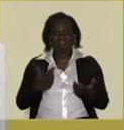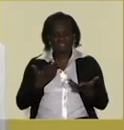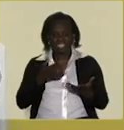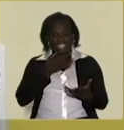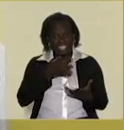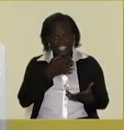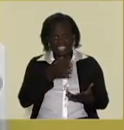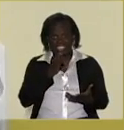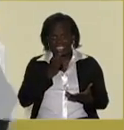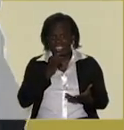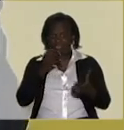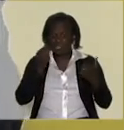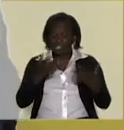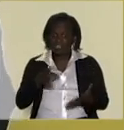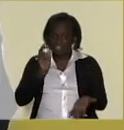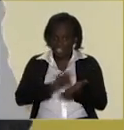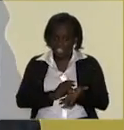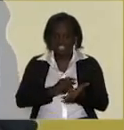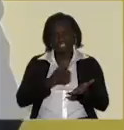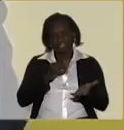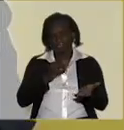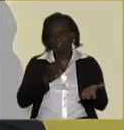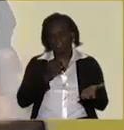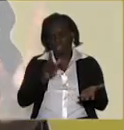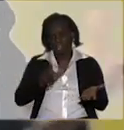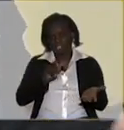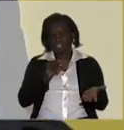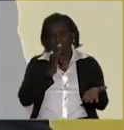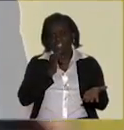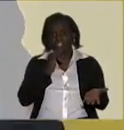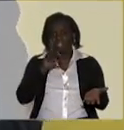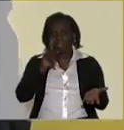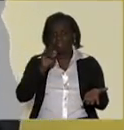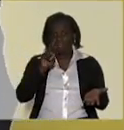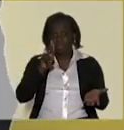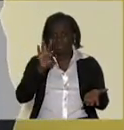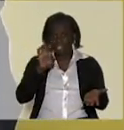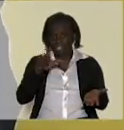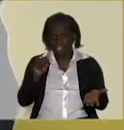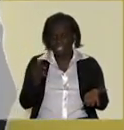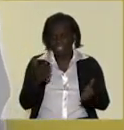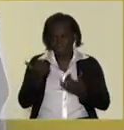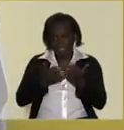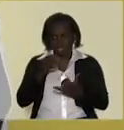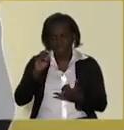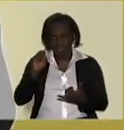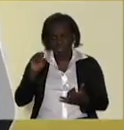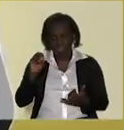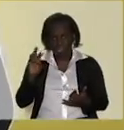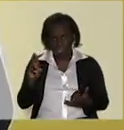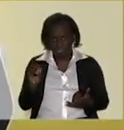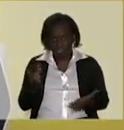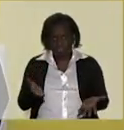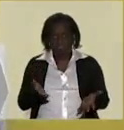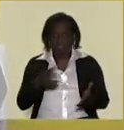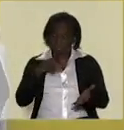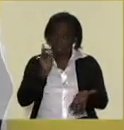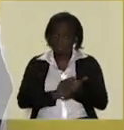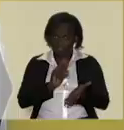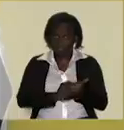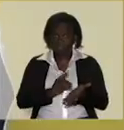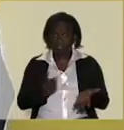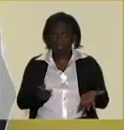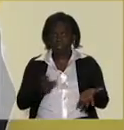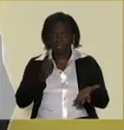do que é uma realidade. Lógico que a Portela é uma... Estou brincando com o Osório. Claro. Mas é uma verdade.